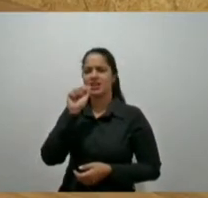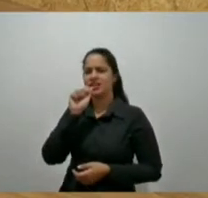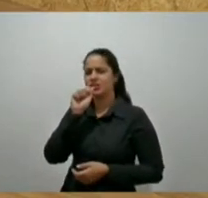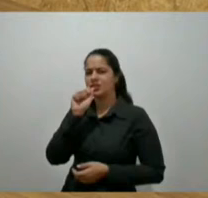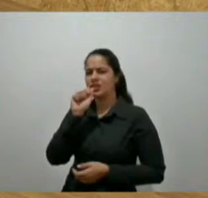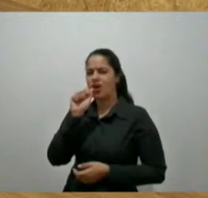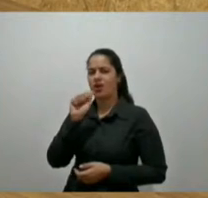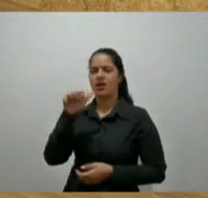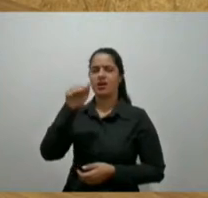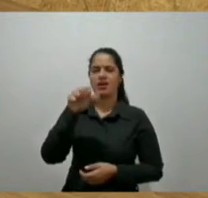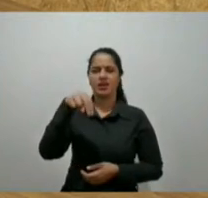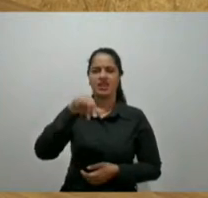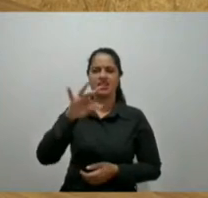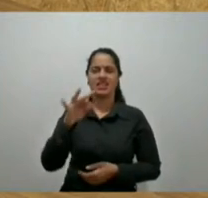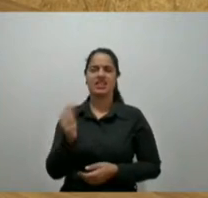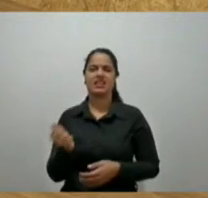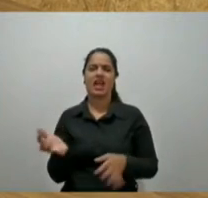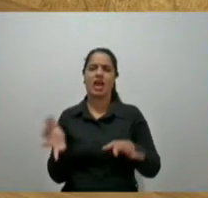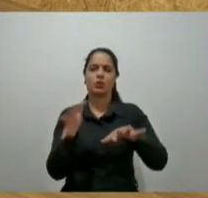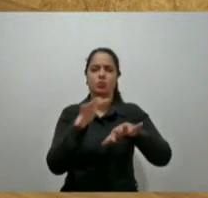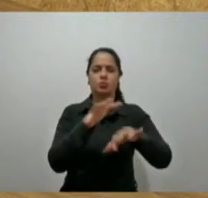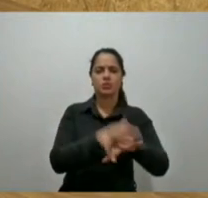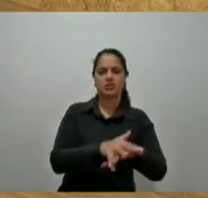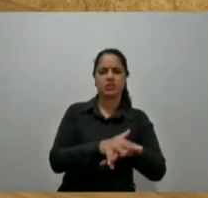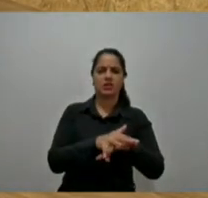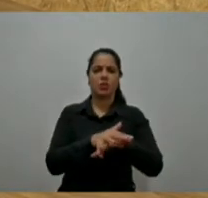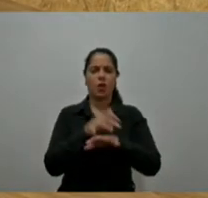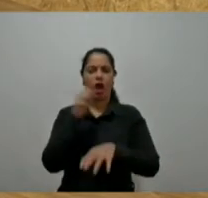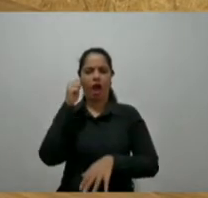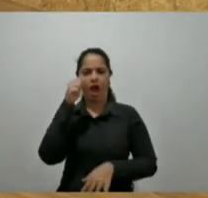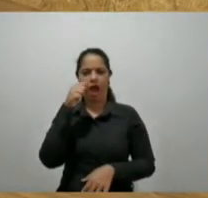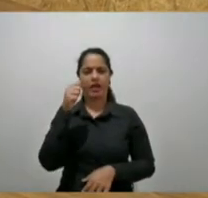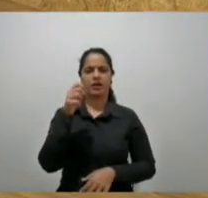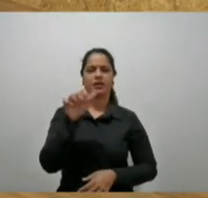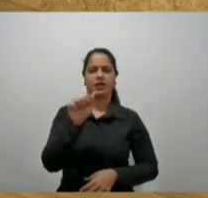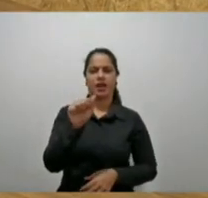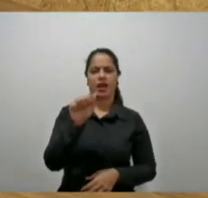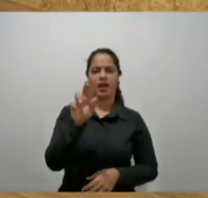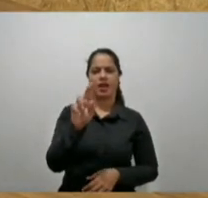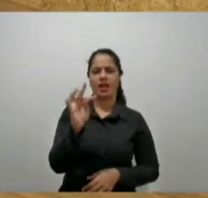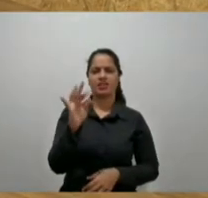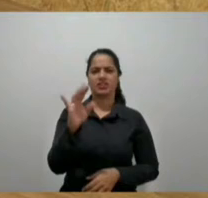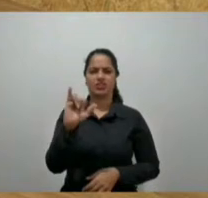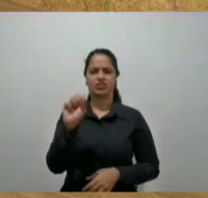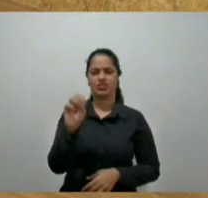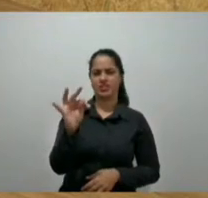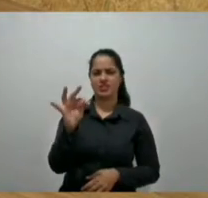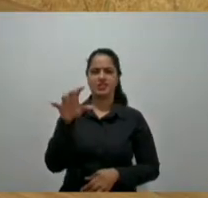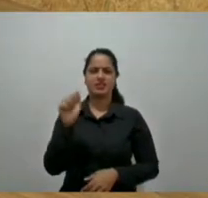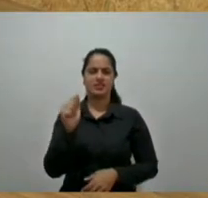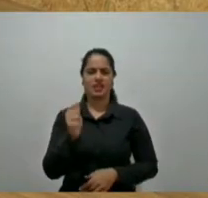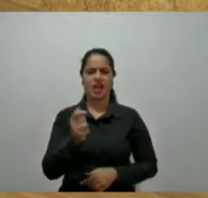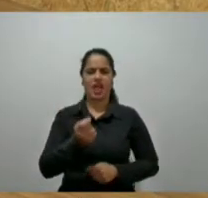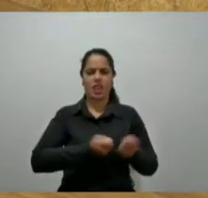enxerga esse movimento das empresas, incluindo, trazendo artistas para dentro da governança corporativa?